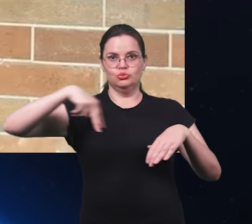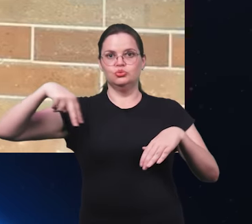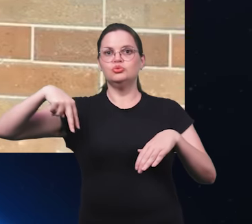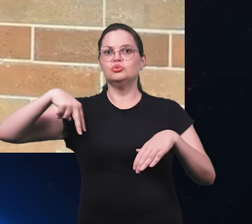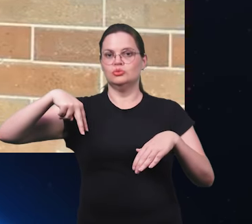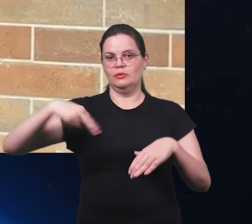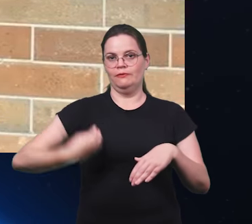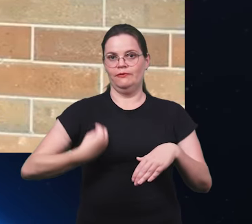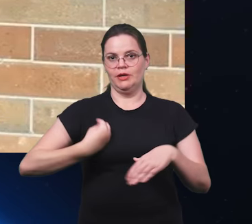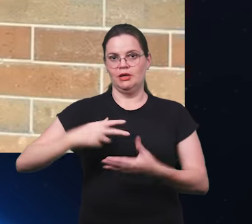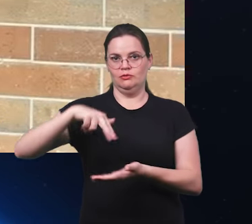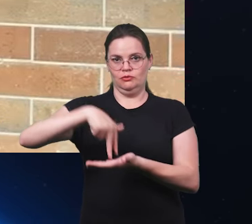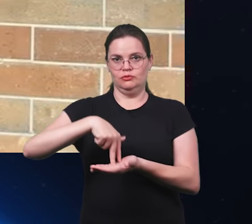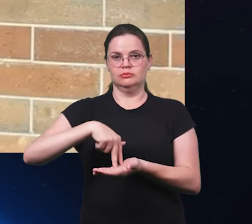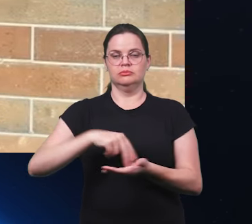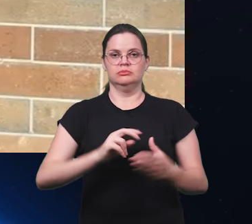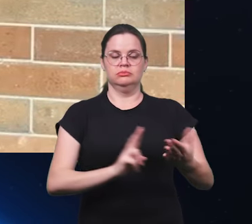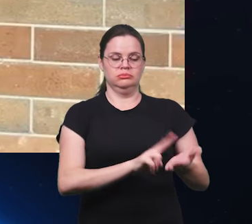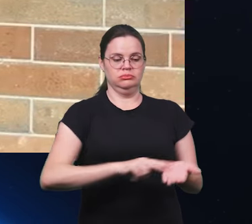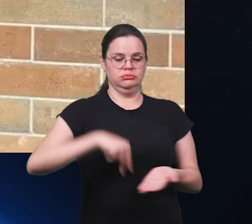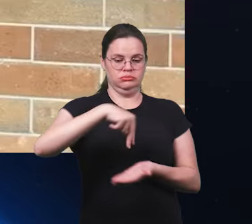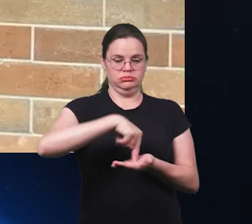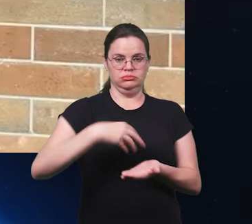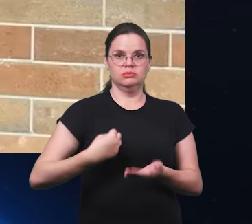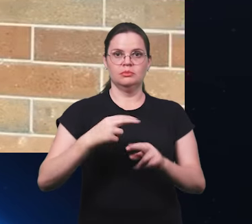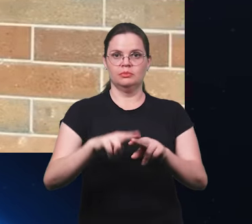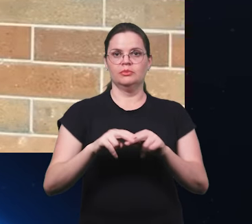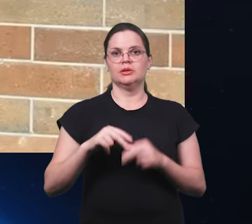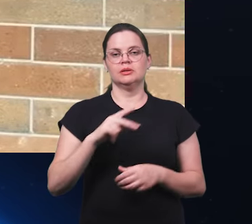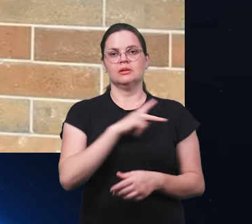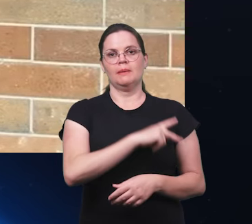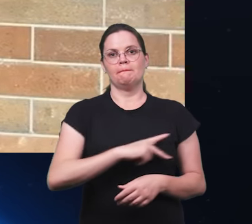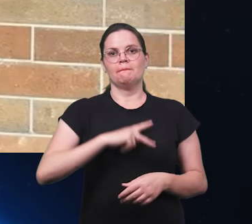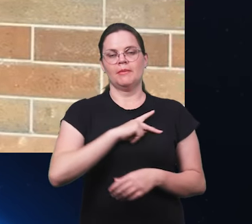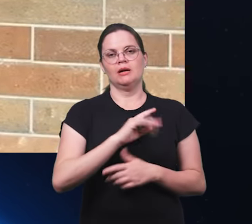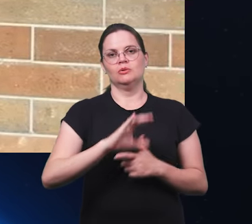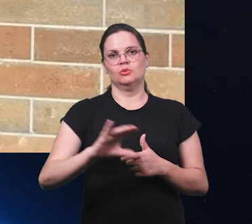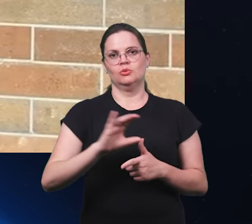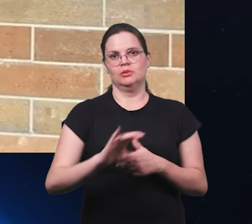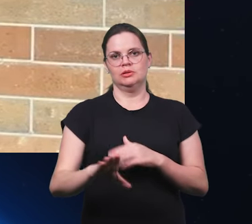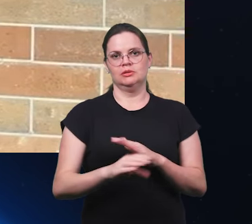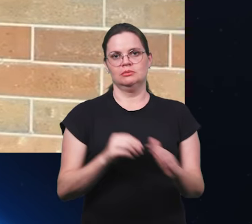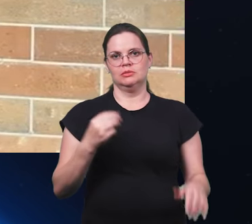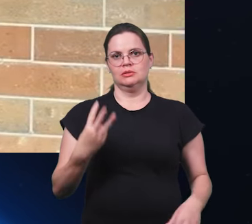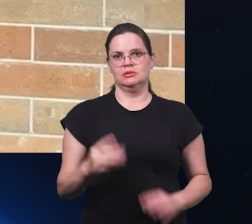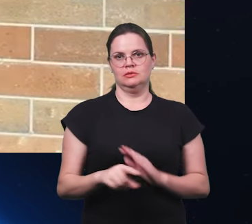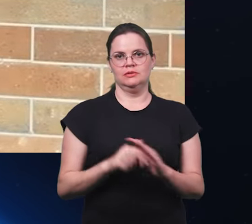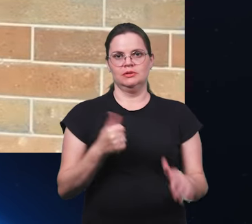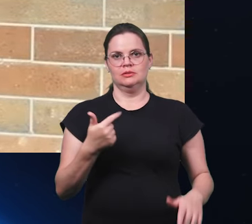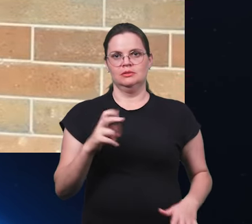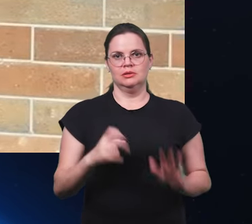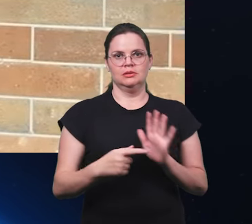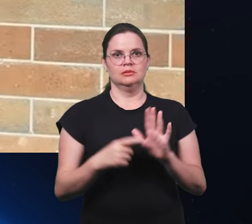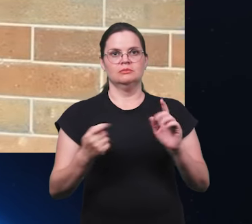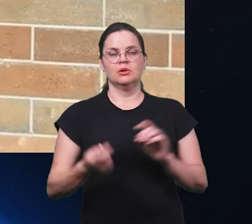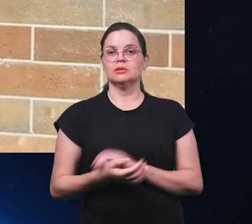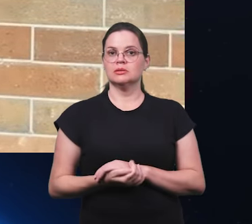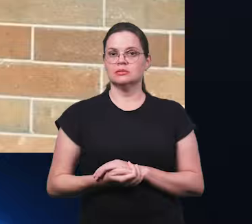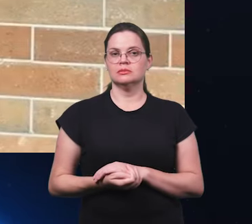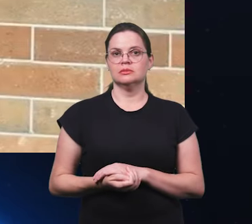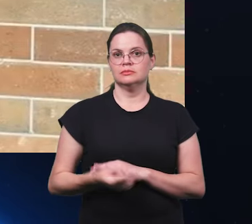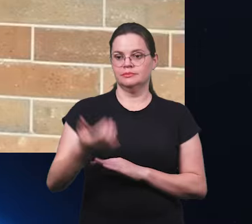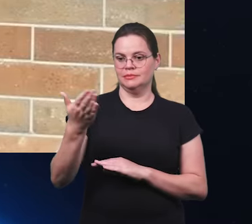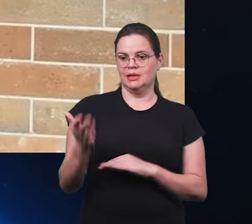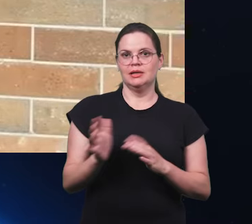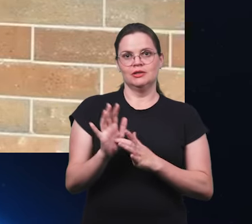ressuscitou. Por isso que Paulo escrevendo aos Coríntios, no capítulo 15, no verso 20, sendo ele as primícias,